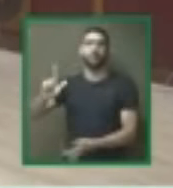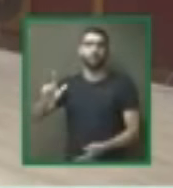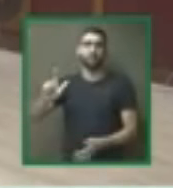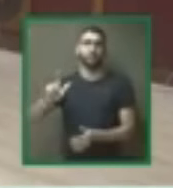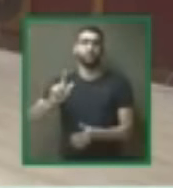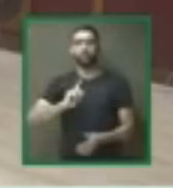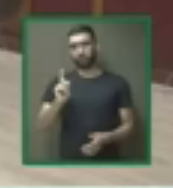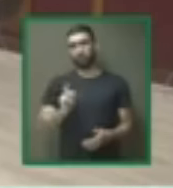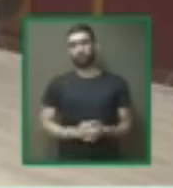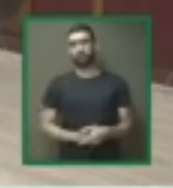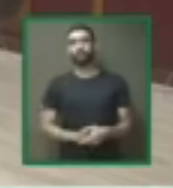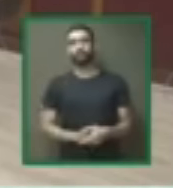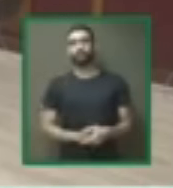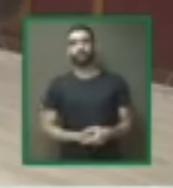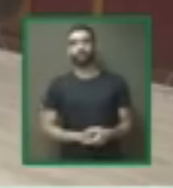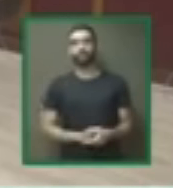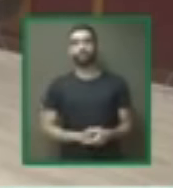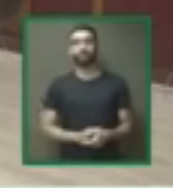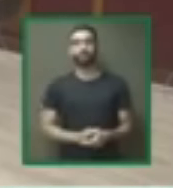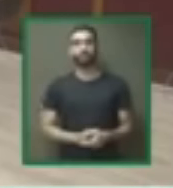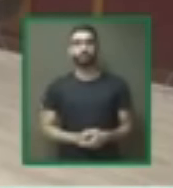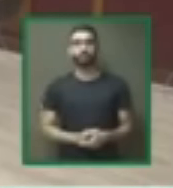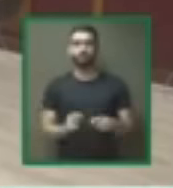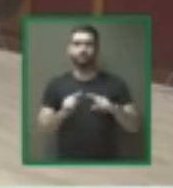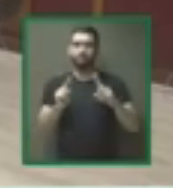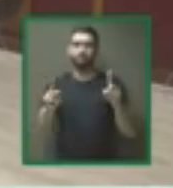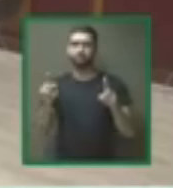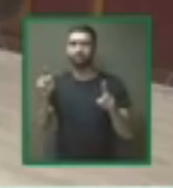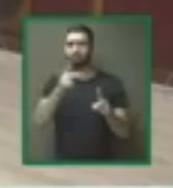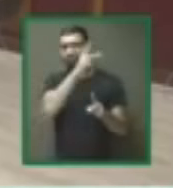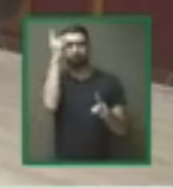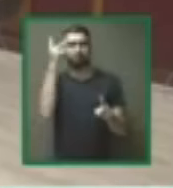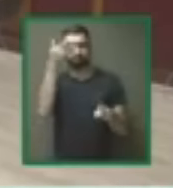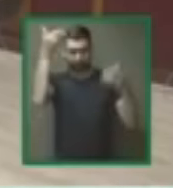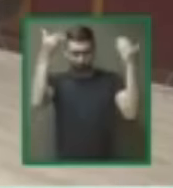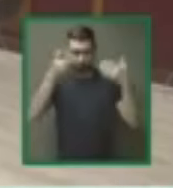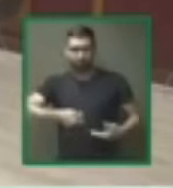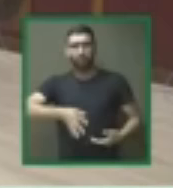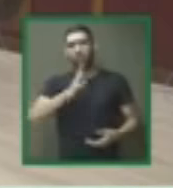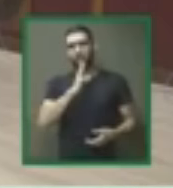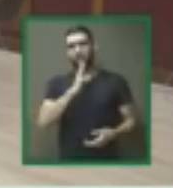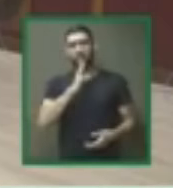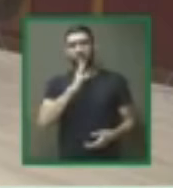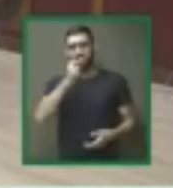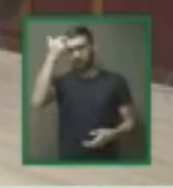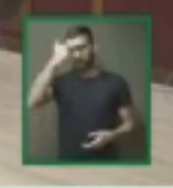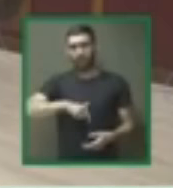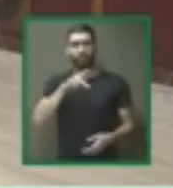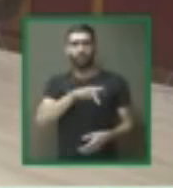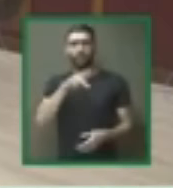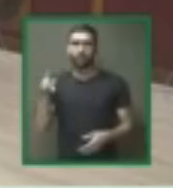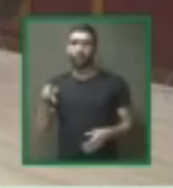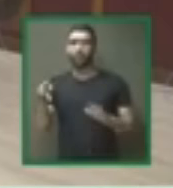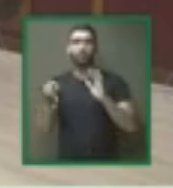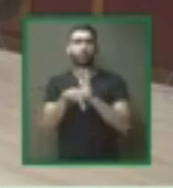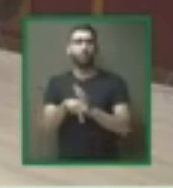a vítima. Como eu sou uma pessoa conhecida, o professor universitário Madre